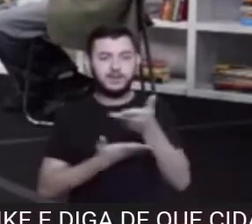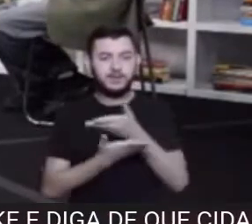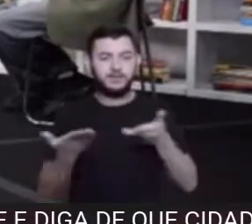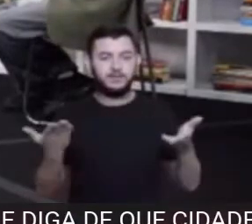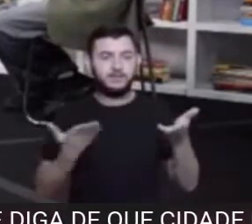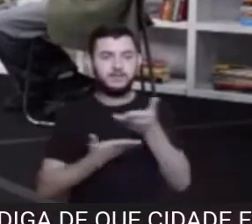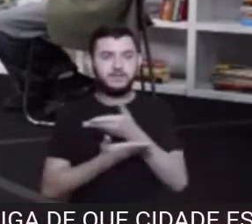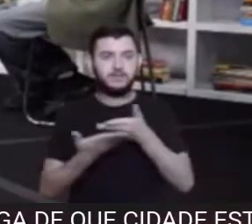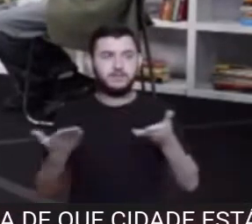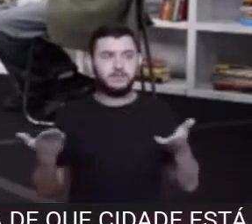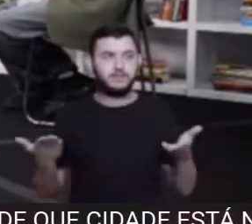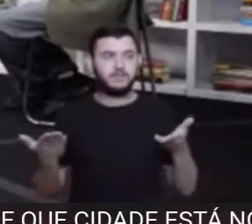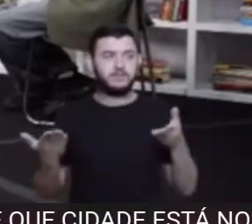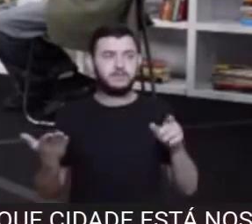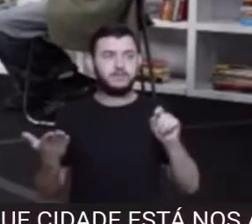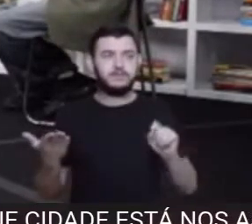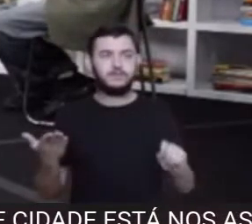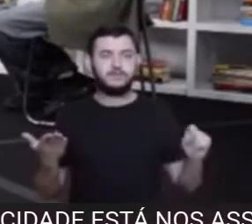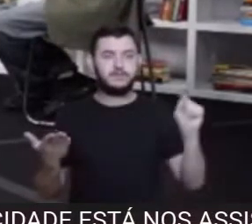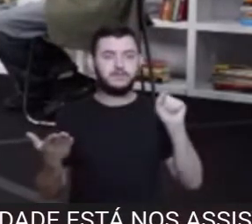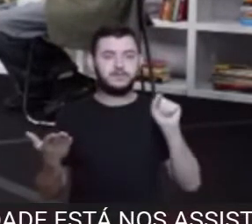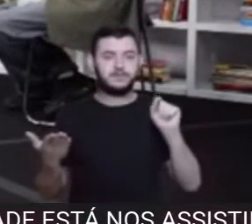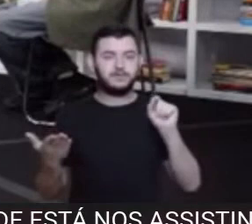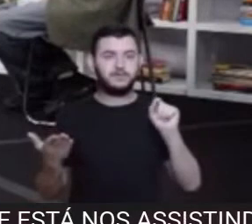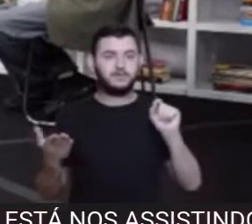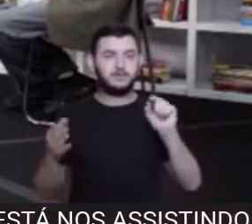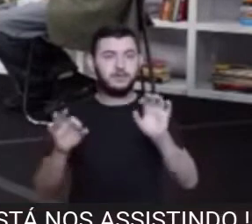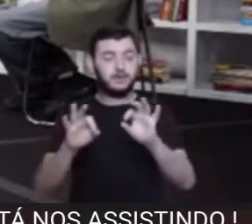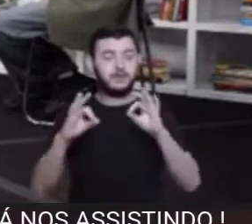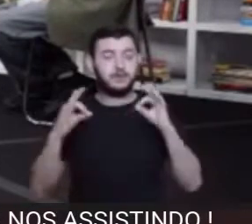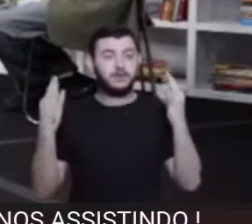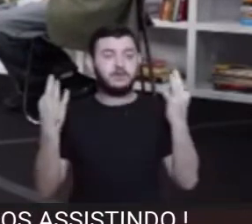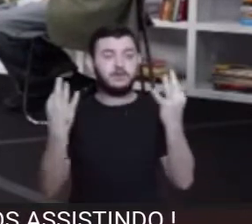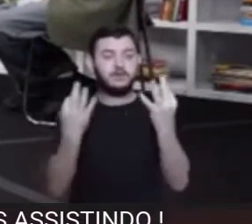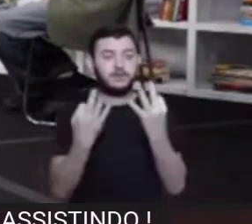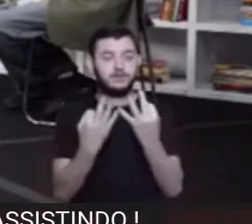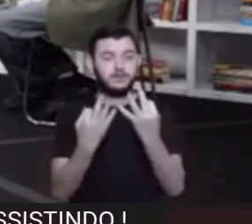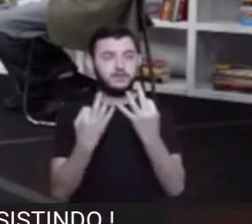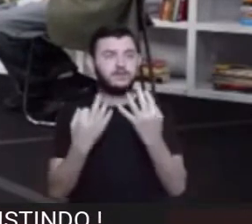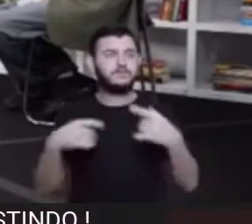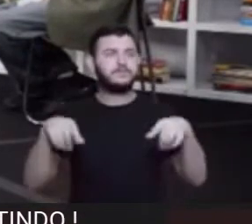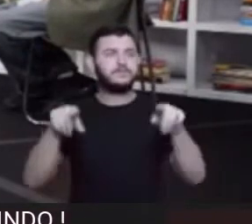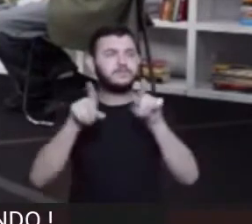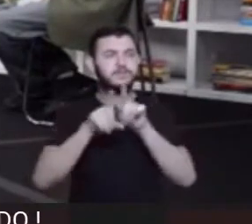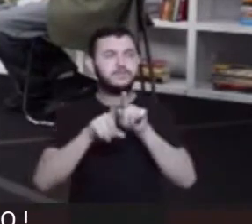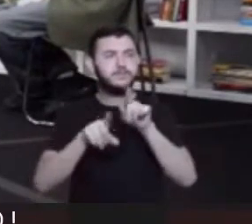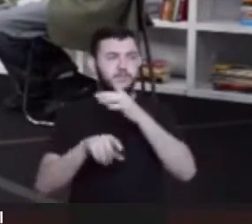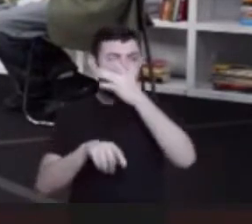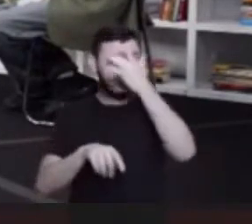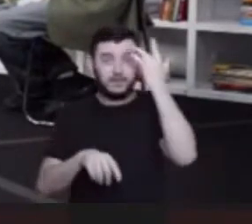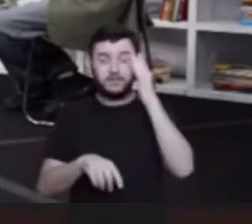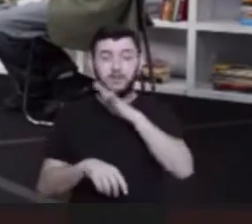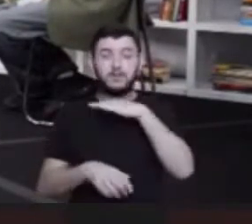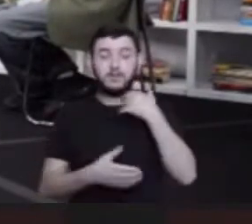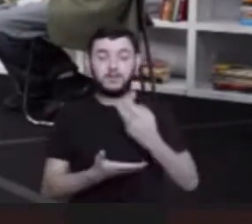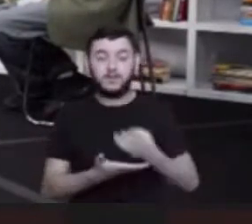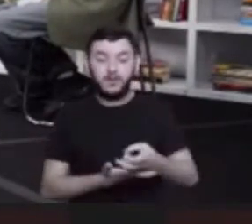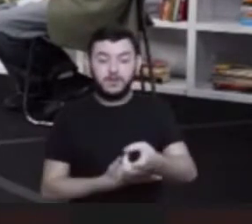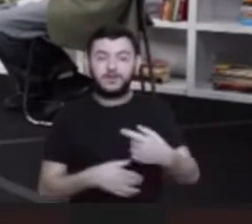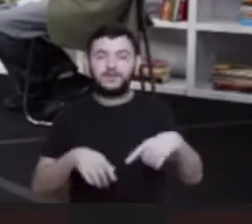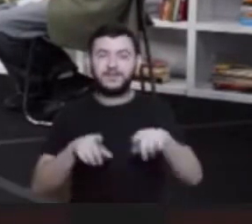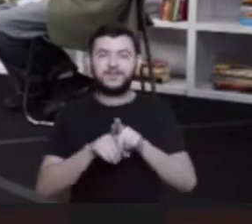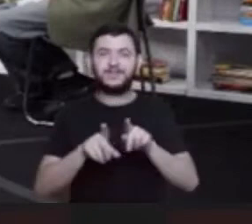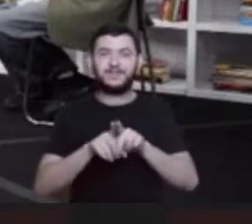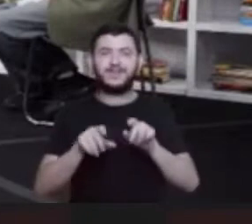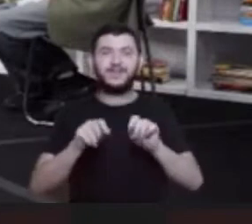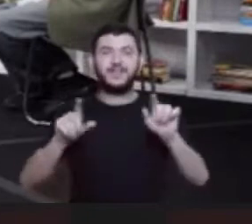essa pandemia, as famílias perderam seus entes queridos. E esse programa que nós estreamos hoje, temos a honra